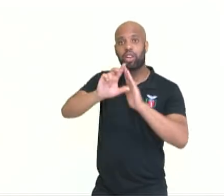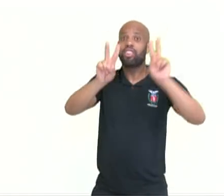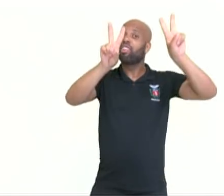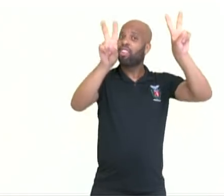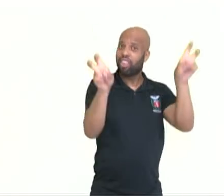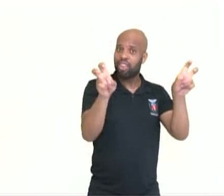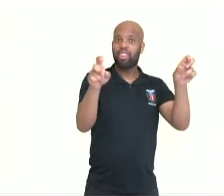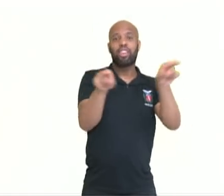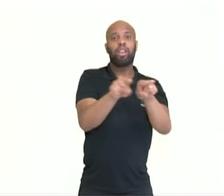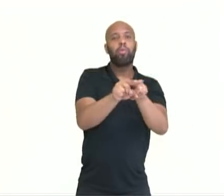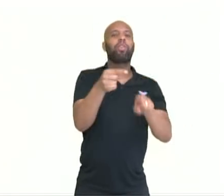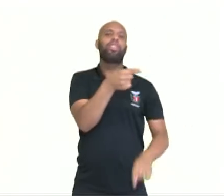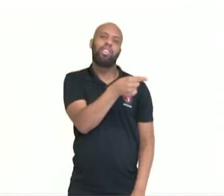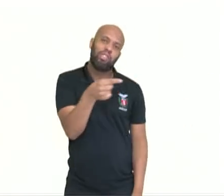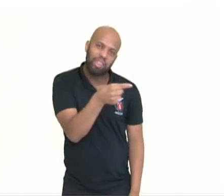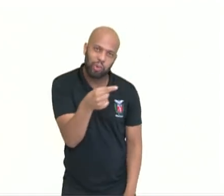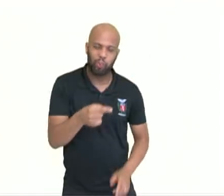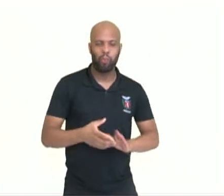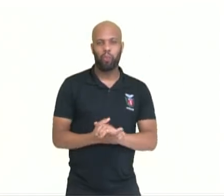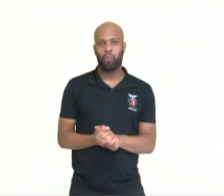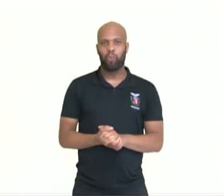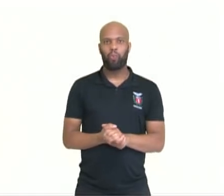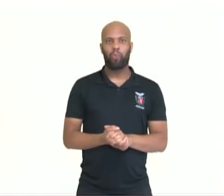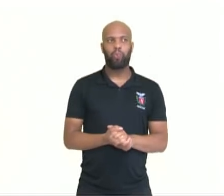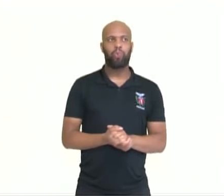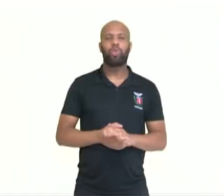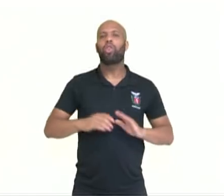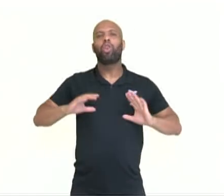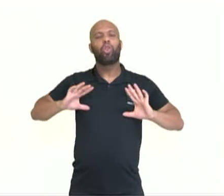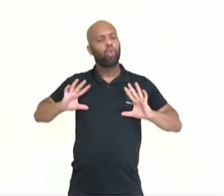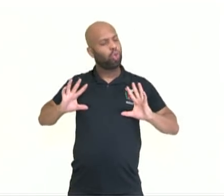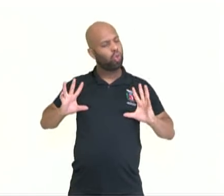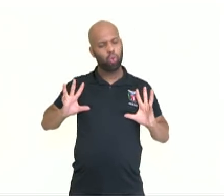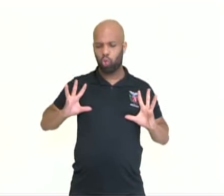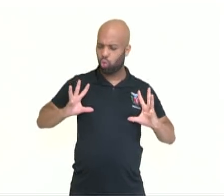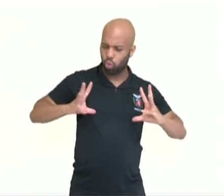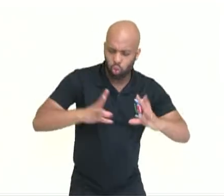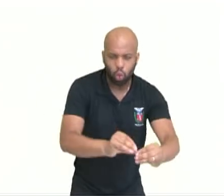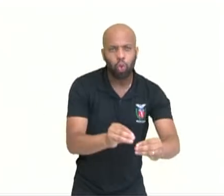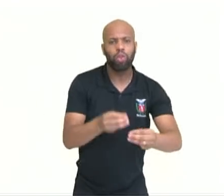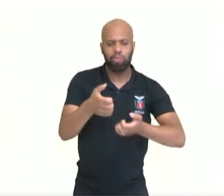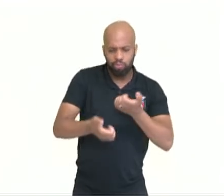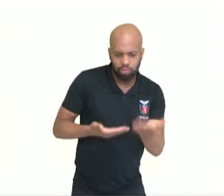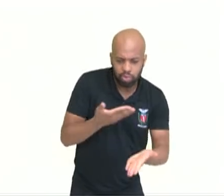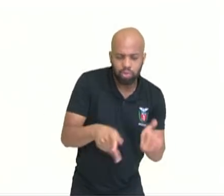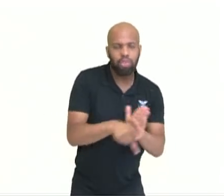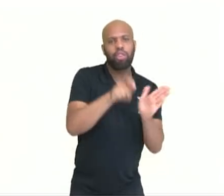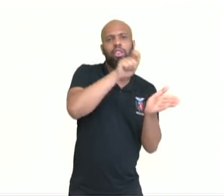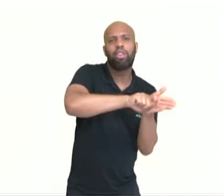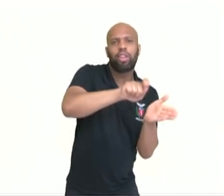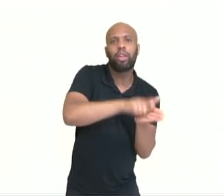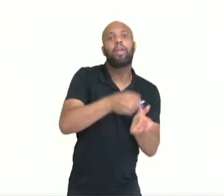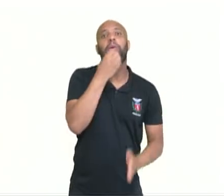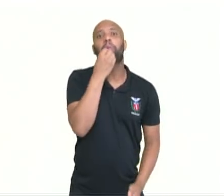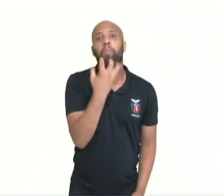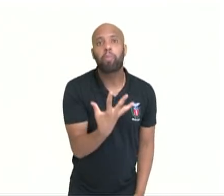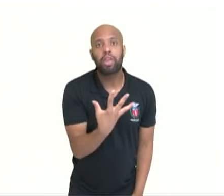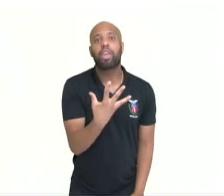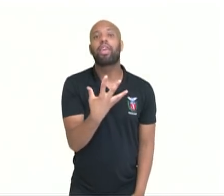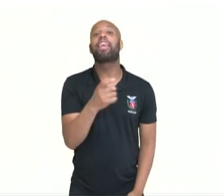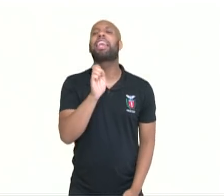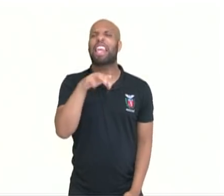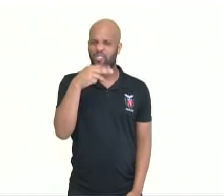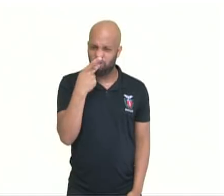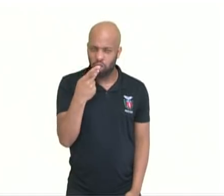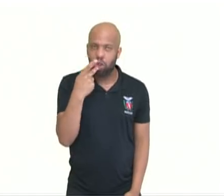aspas e do travessão. Estamos todos a serviço da boa escrita, disse o ponto de